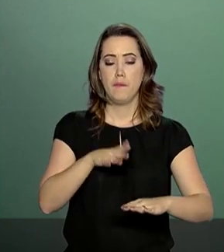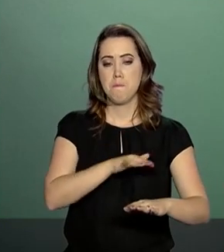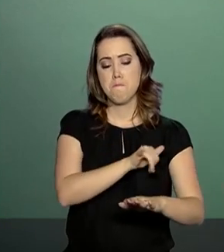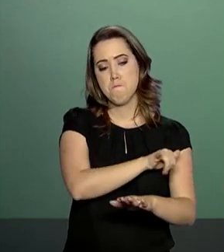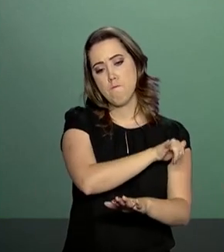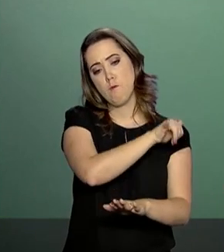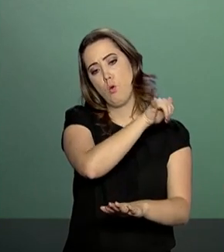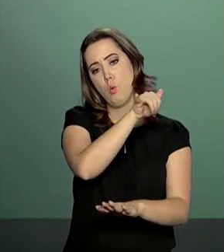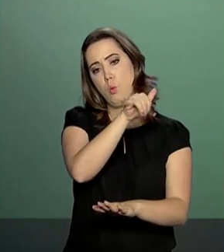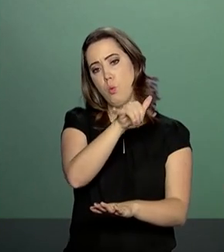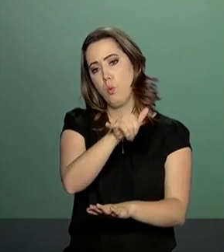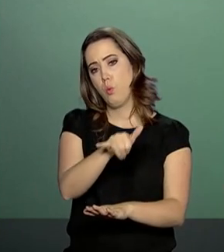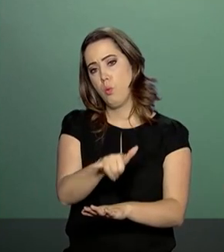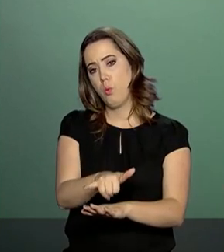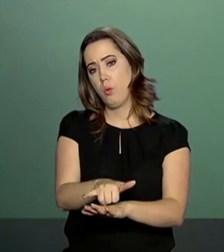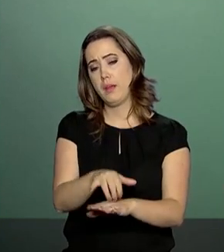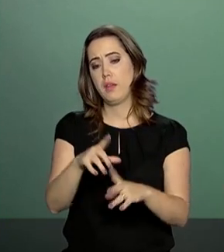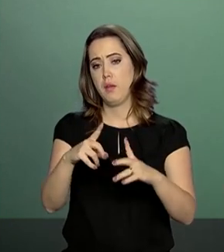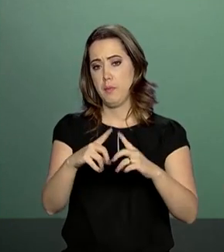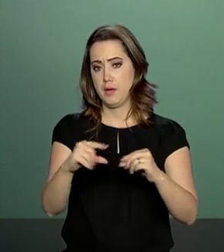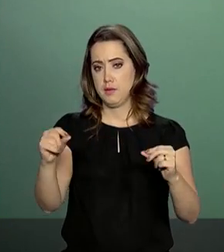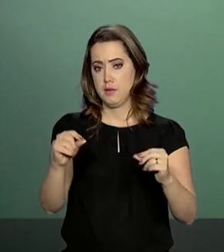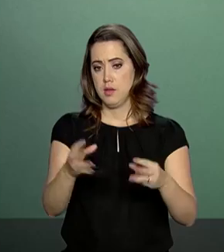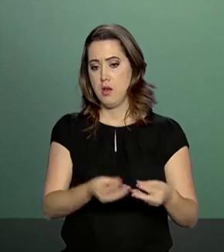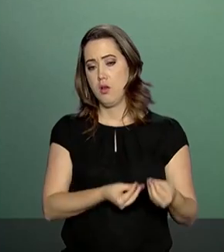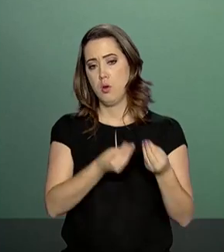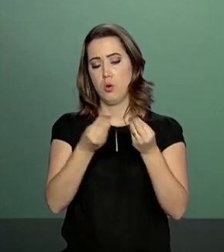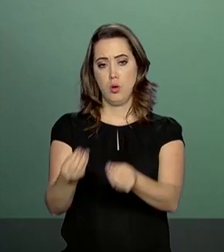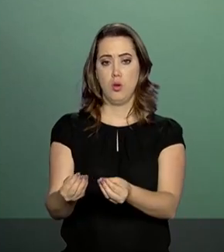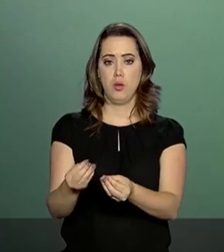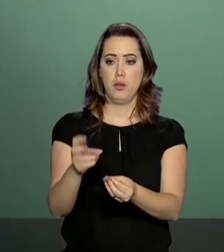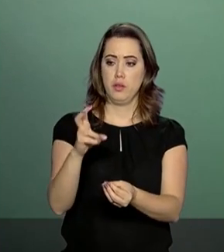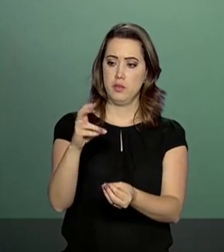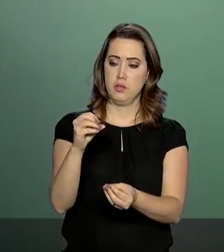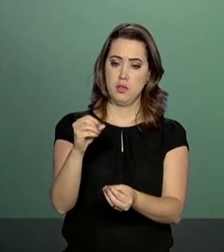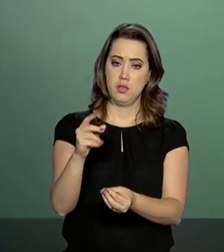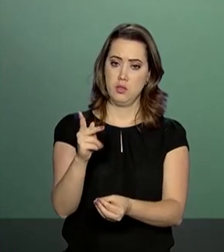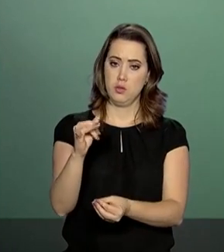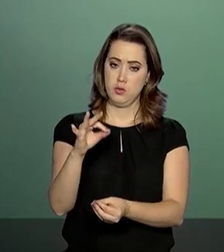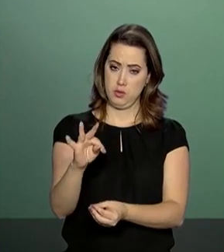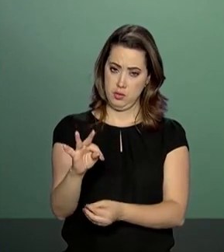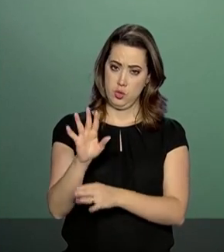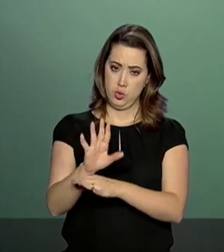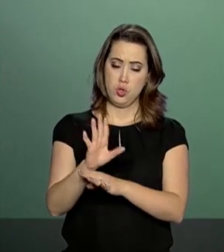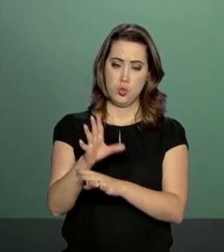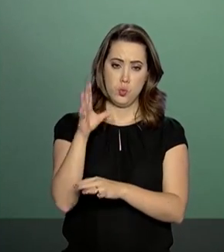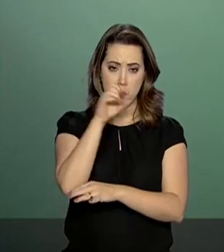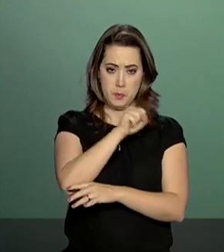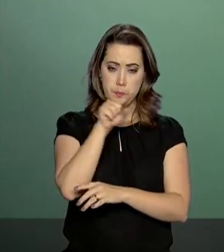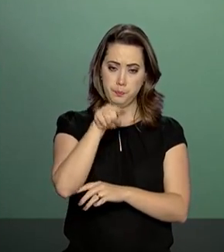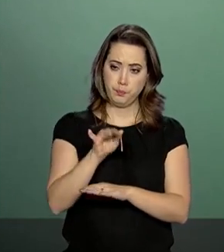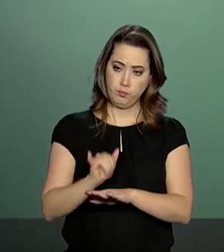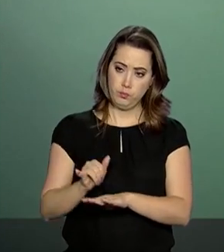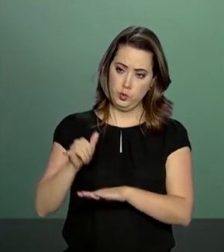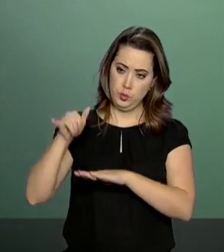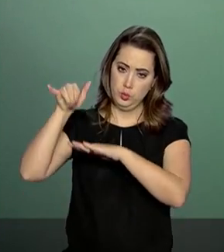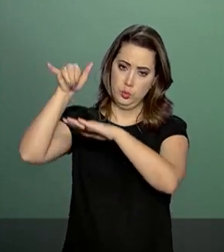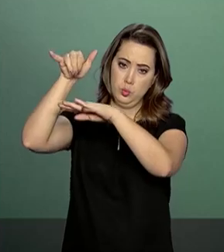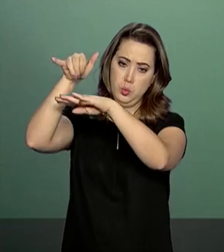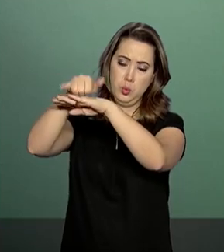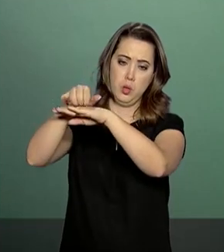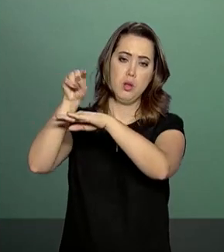vai ser abastecido também com 500 kits de primeiro Socorro está indo em direção à boav vista e